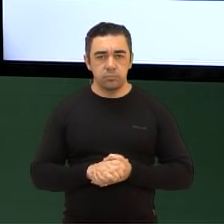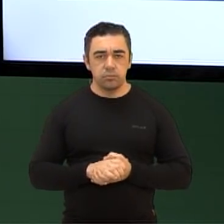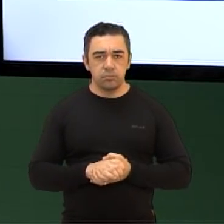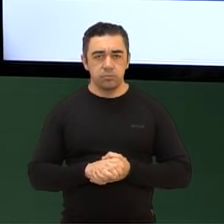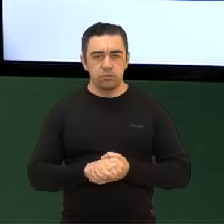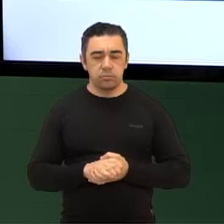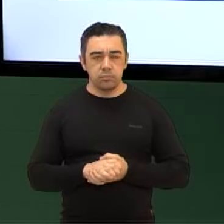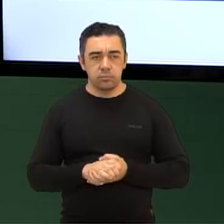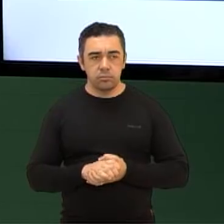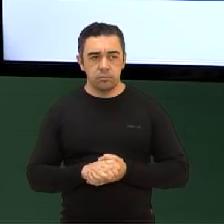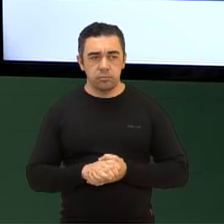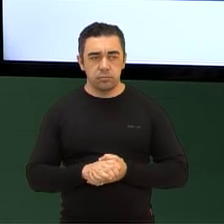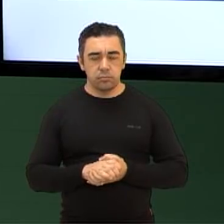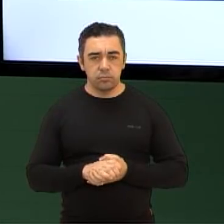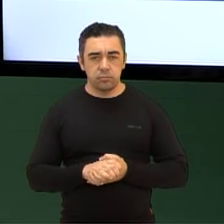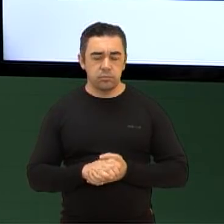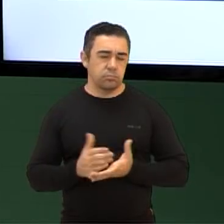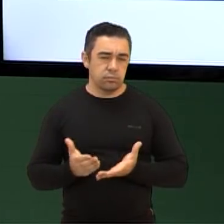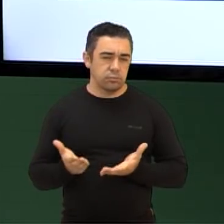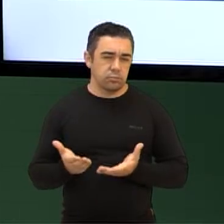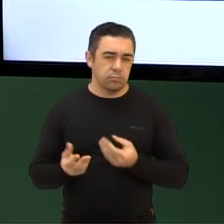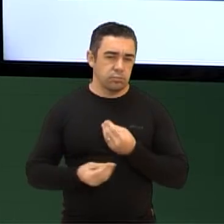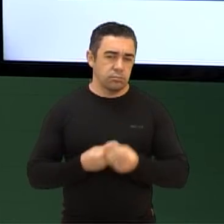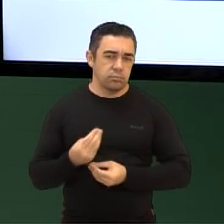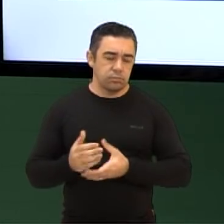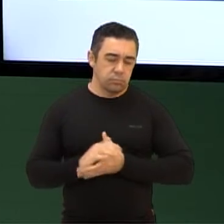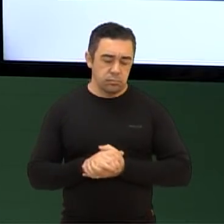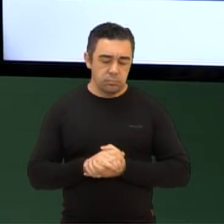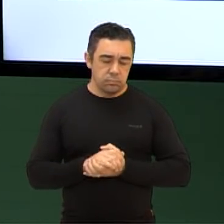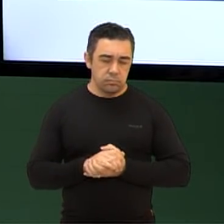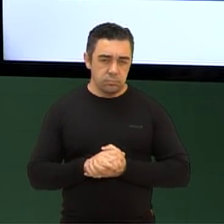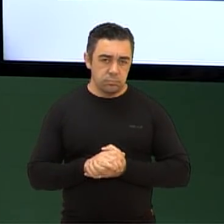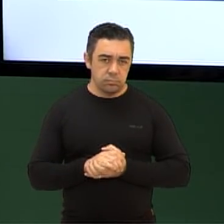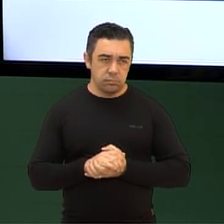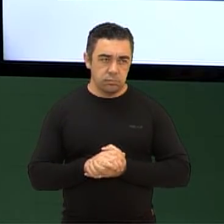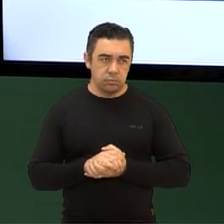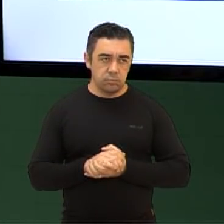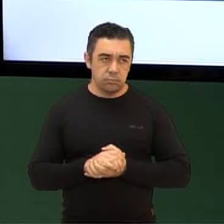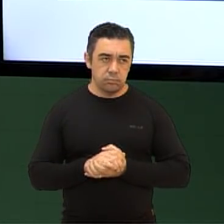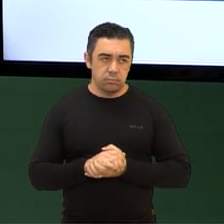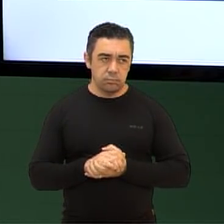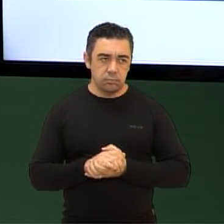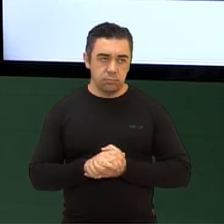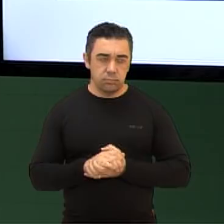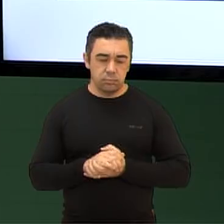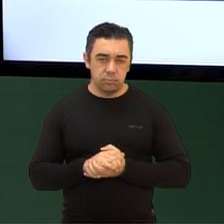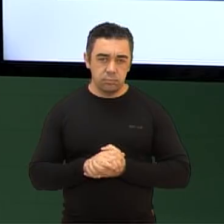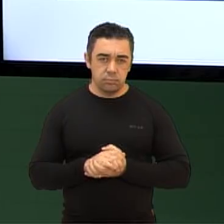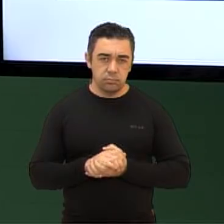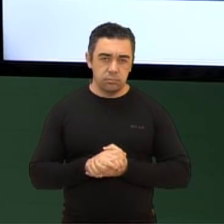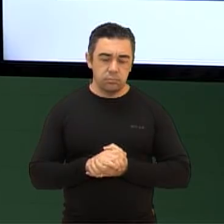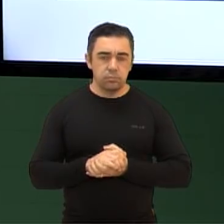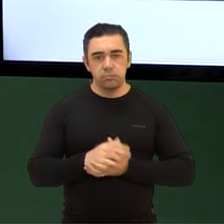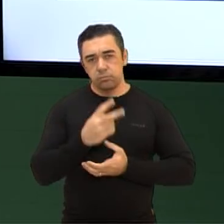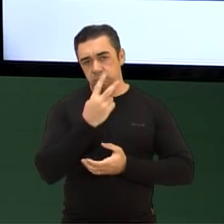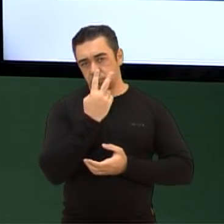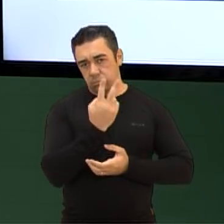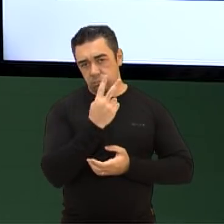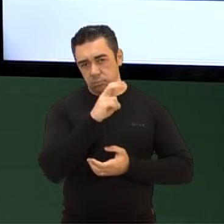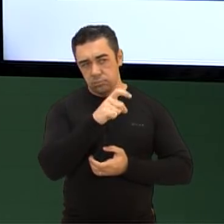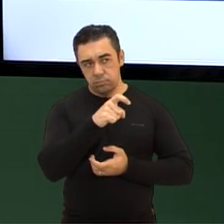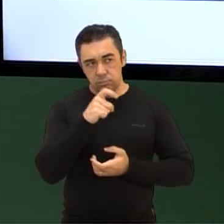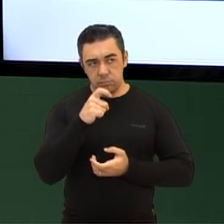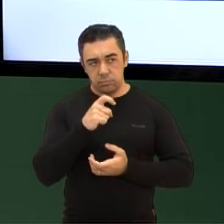do outro lado da igualdade. E agora, para nós fazermos essa resolução, x mais x eu tenho que